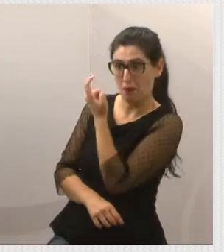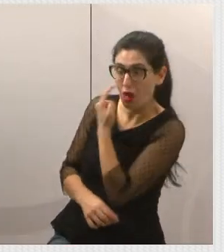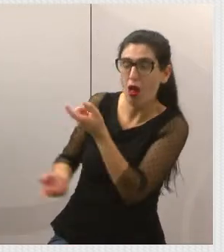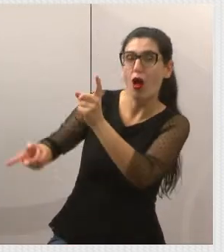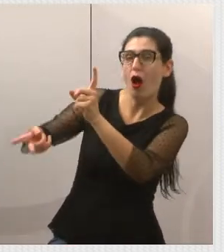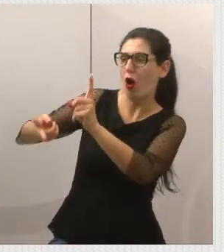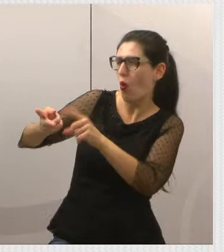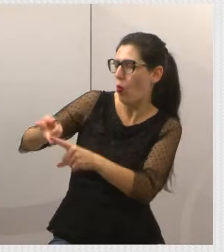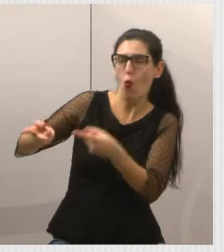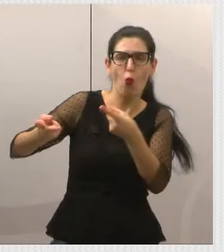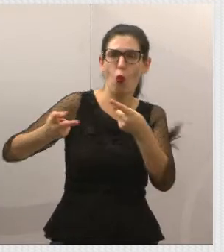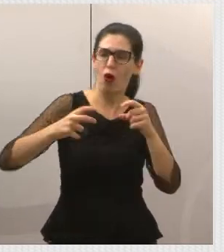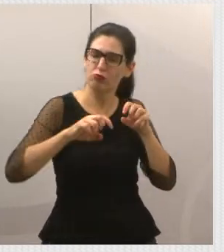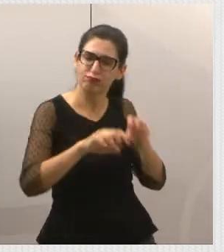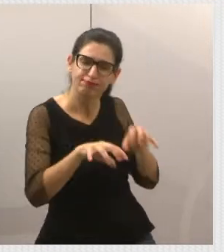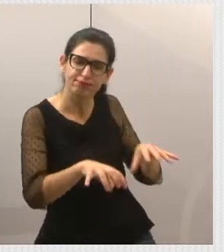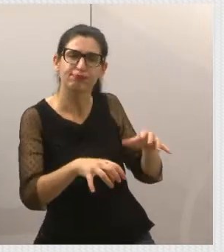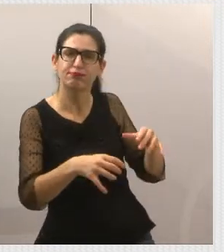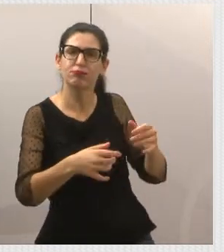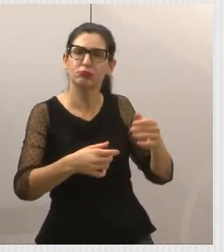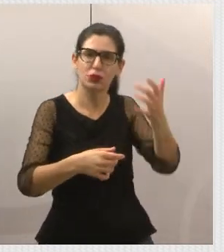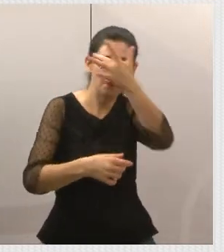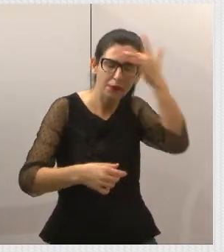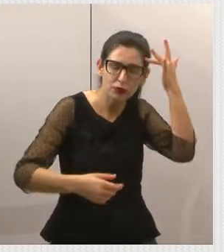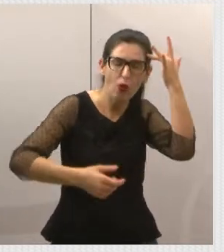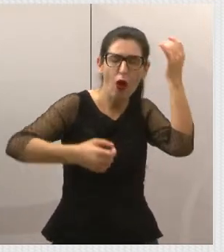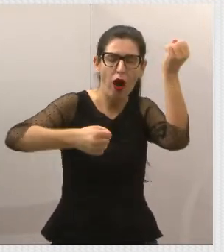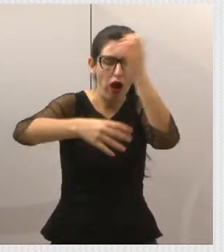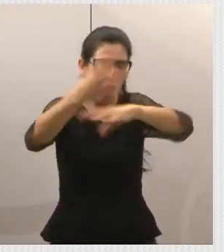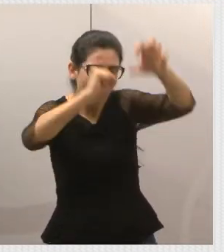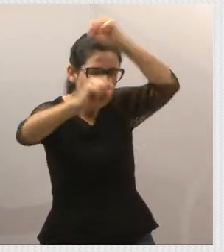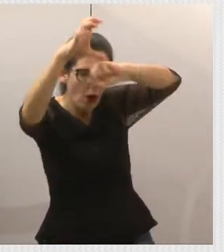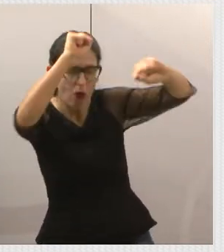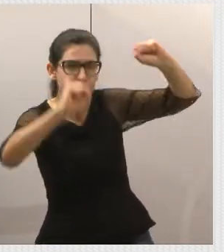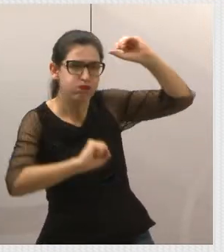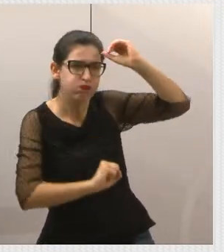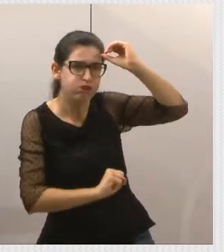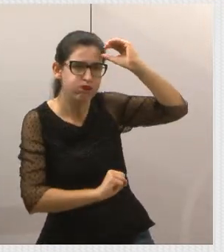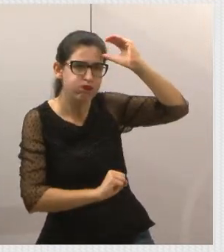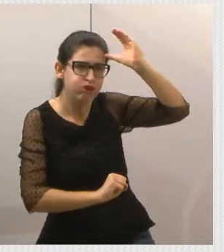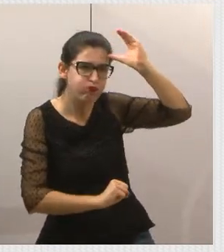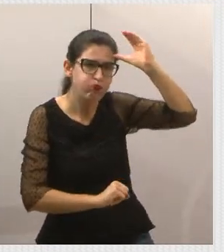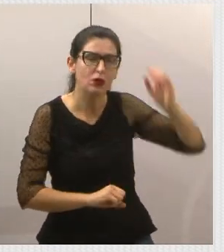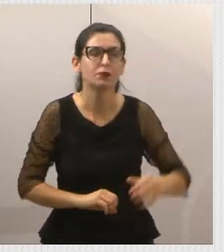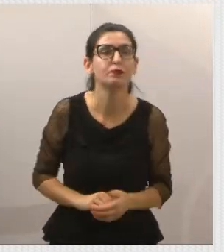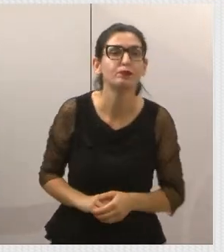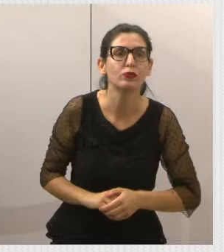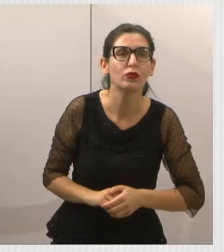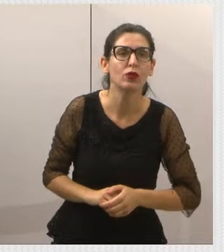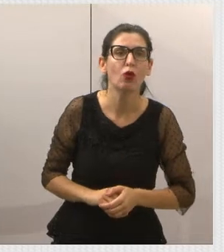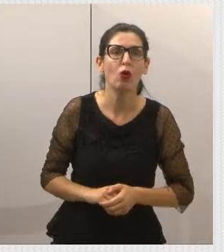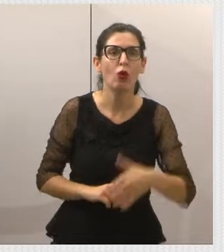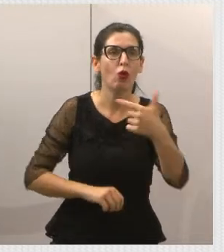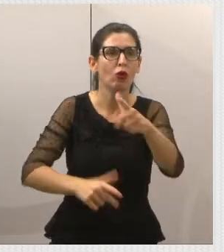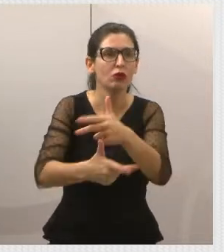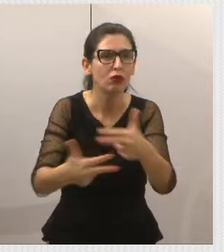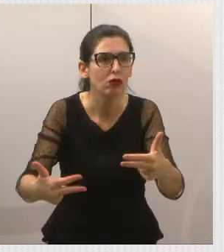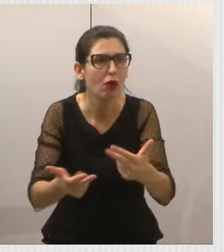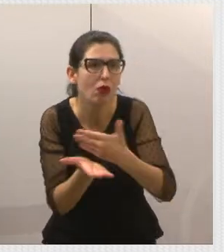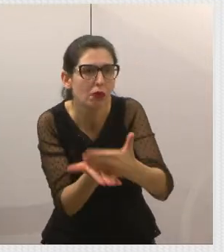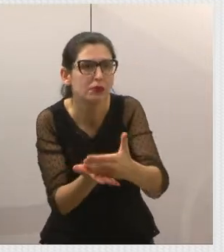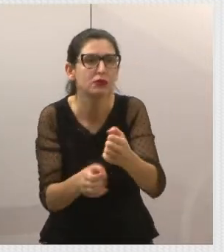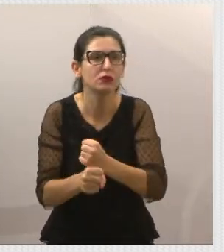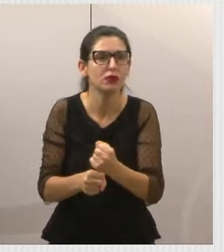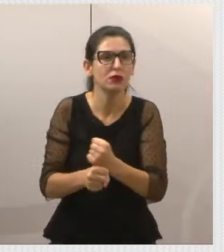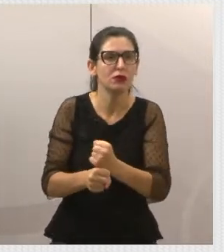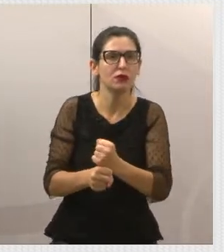trabalhos socioeducativos e o Família Segura, que é um programa começou esse ano, né? Então ele vai ganhando corpo ao longo do tempo,